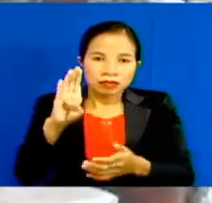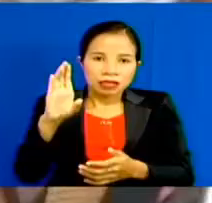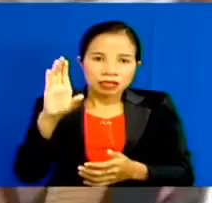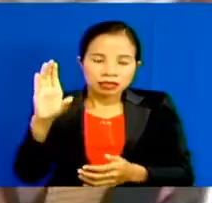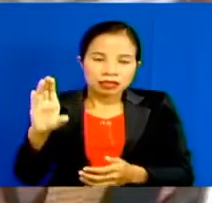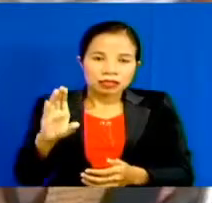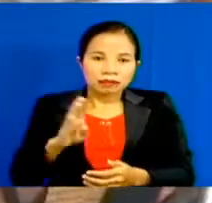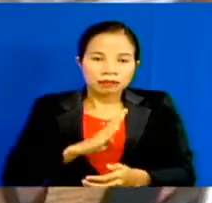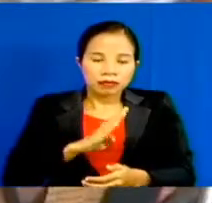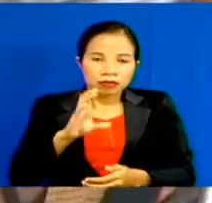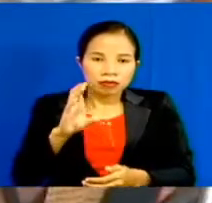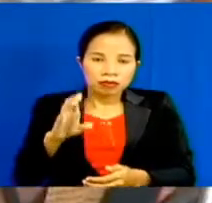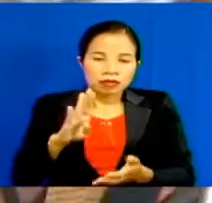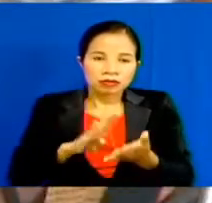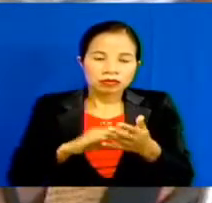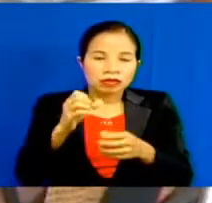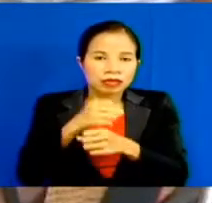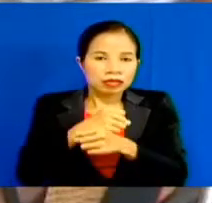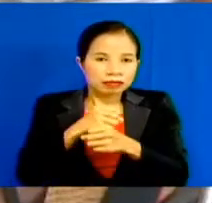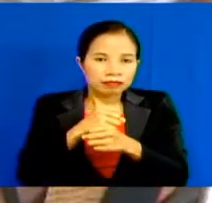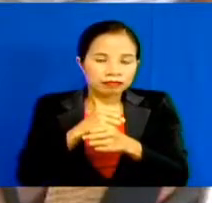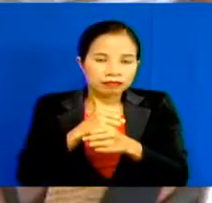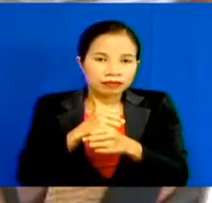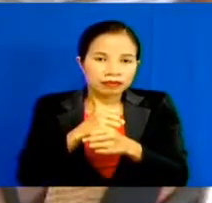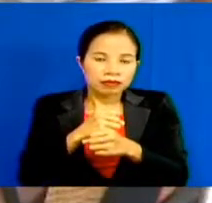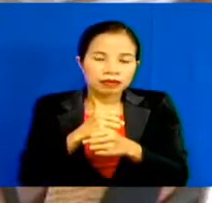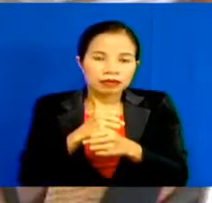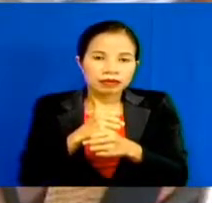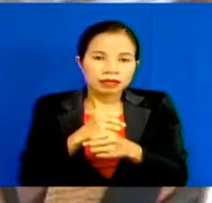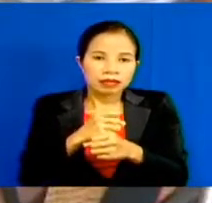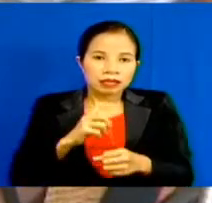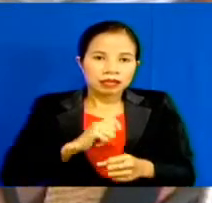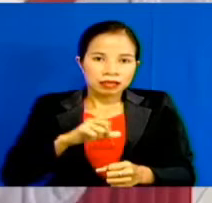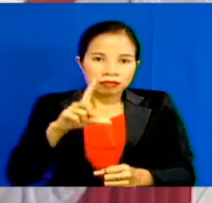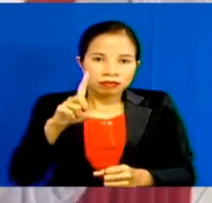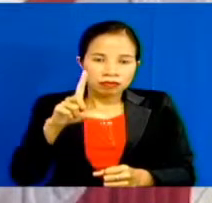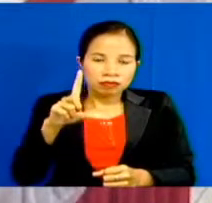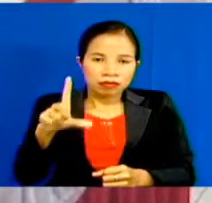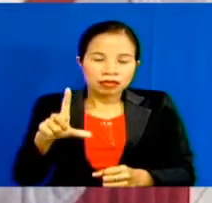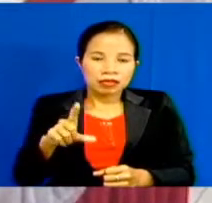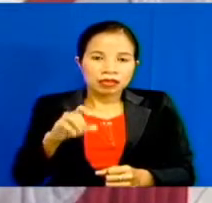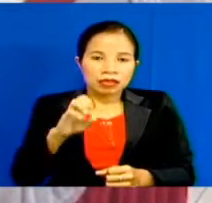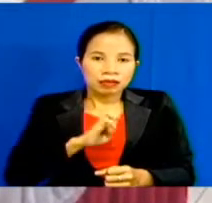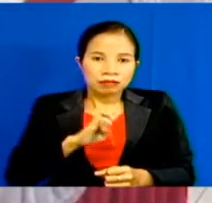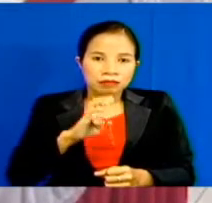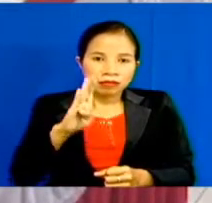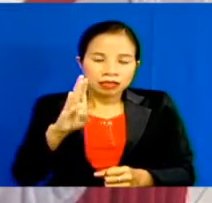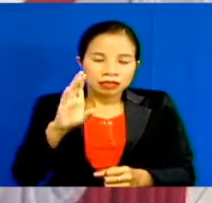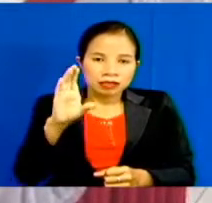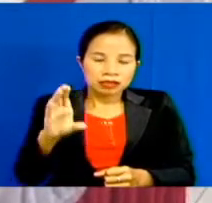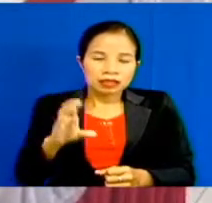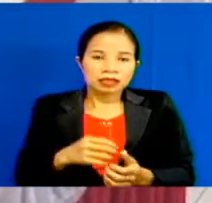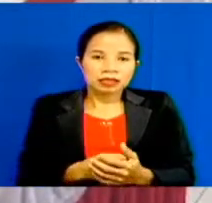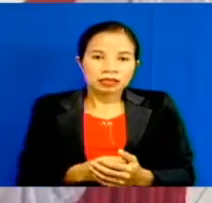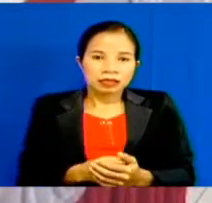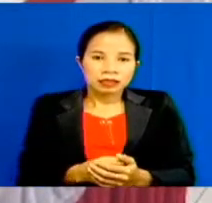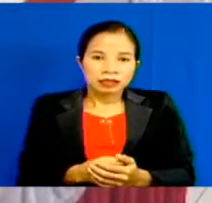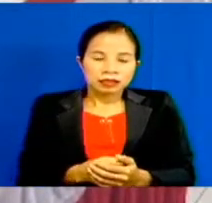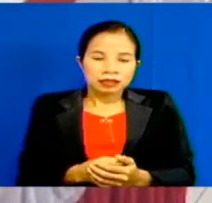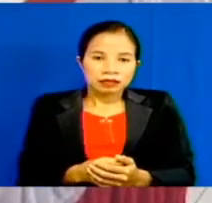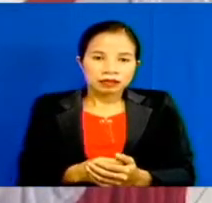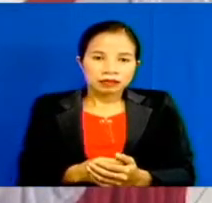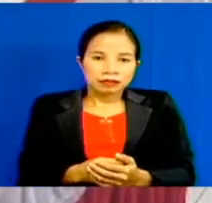central Buruma escola café ABC Teulale EBC São Domingos Sávio Vila